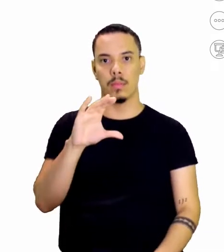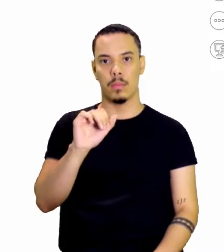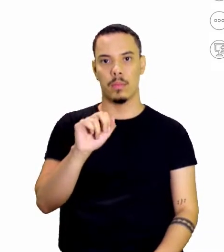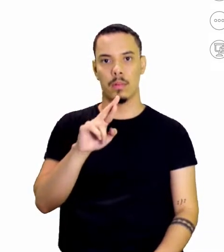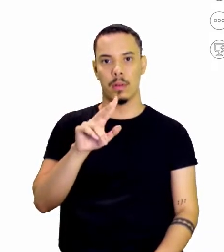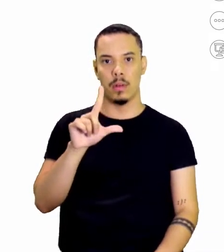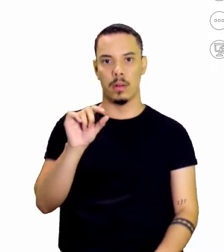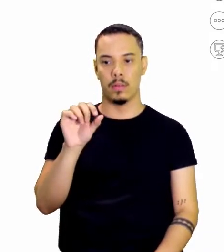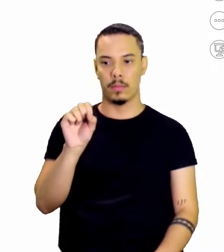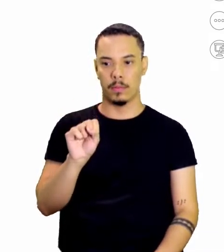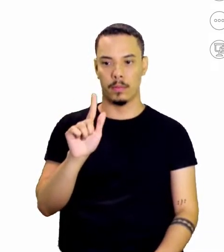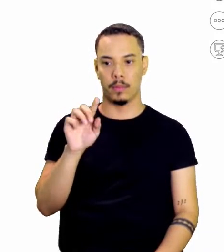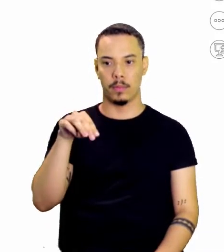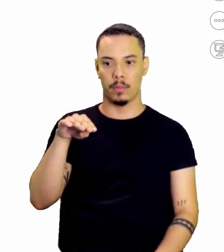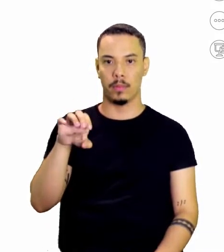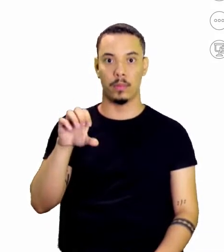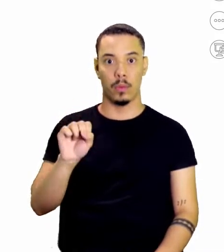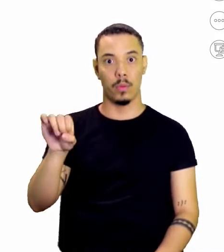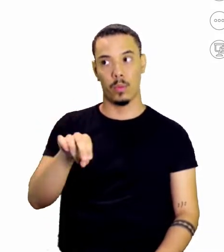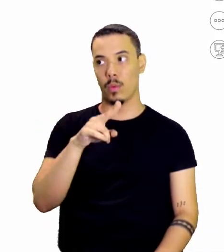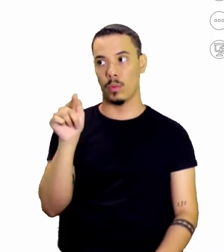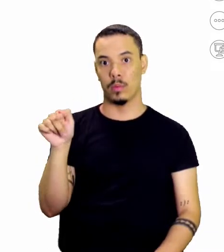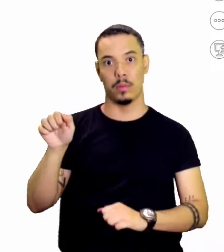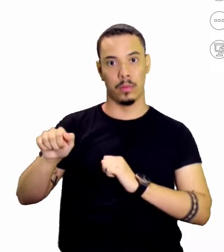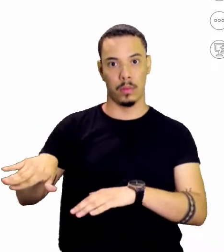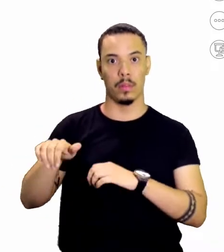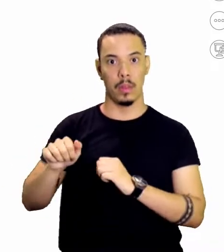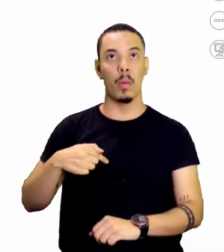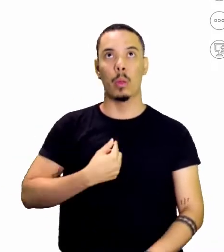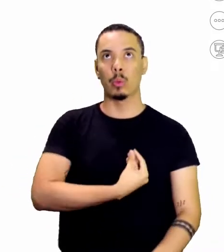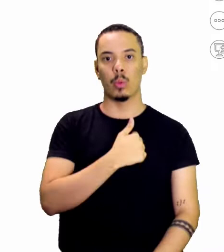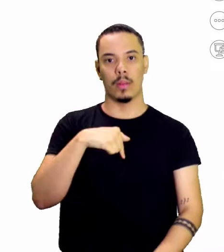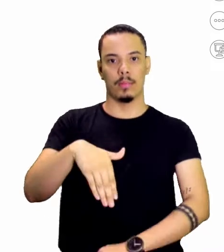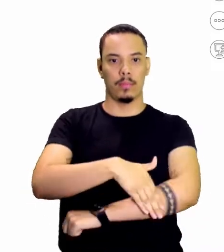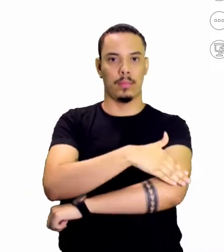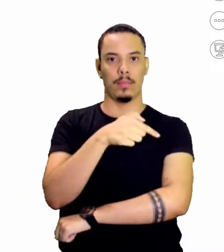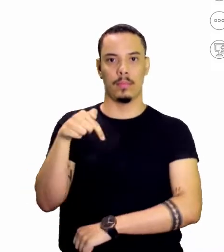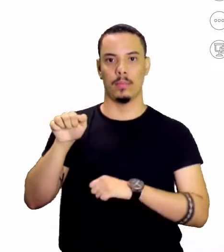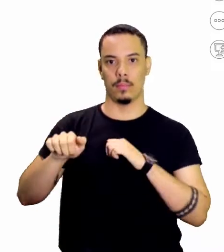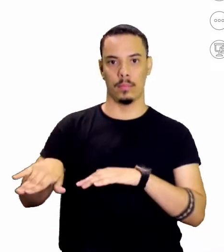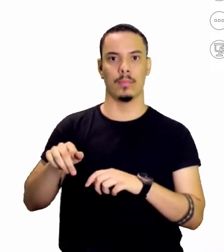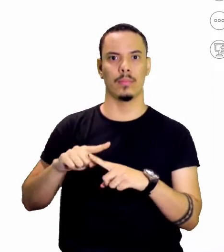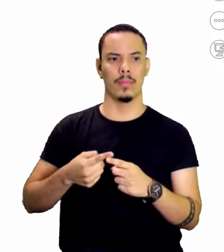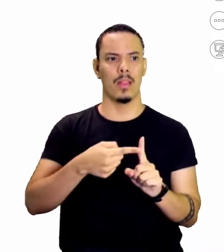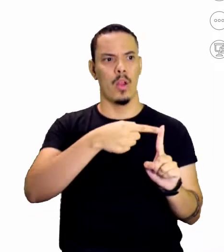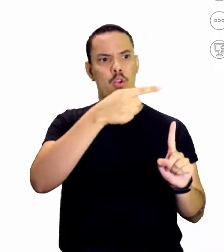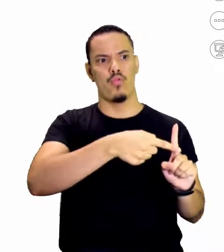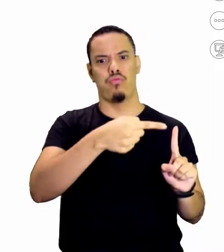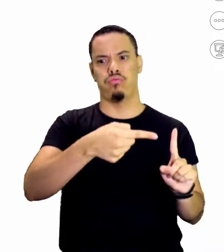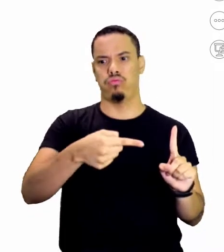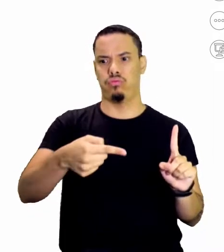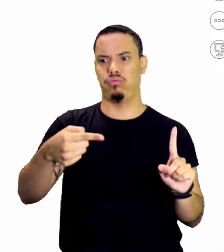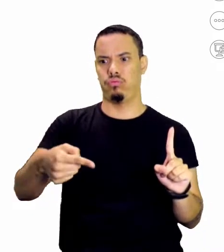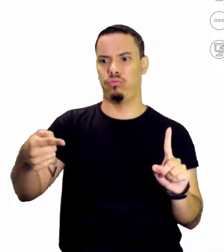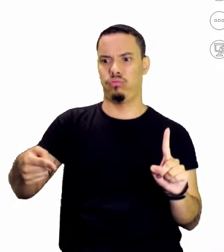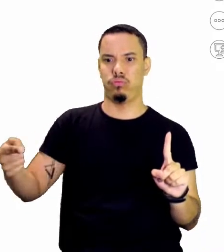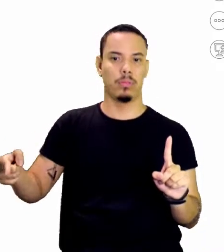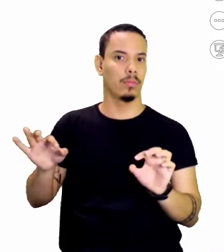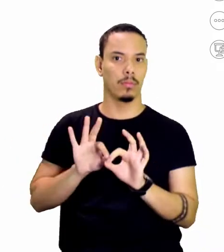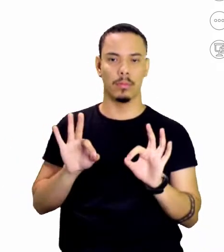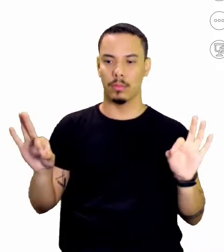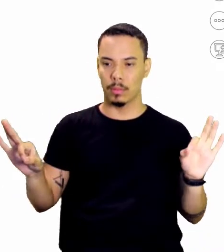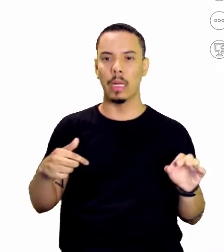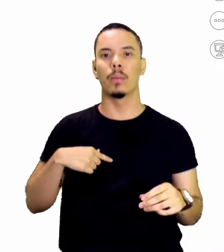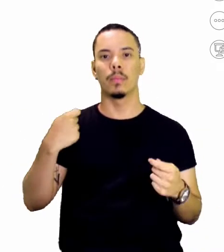né Avenida Sete de Setembro muito conhecida eu estou na Avenida Sete de Setembro só que ela tem muitos quilômetros o que